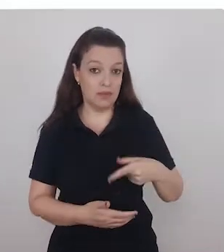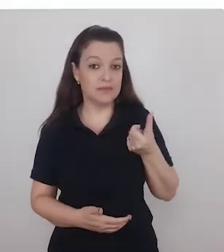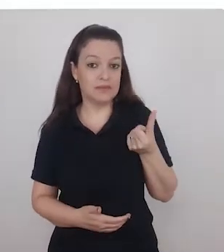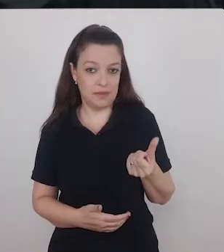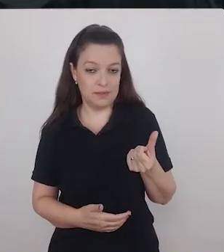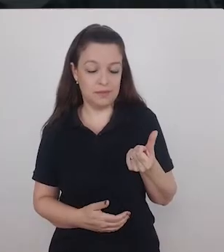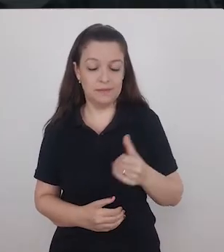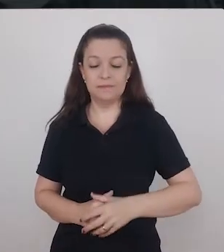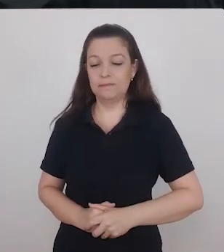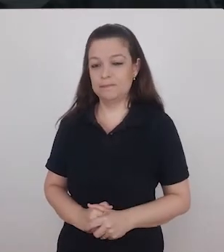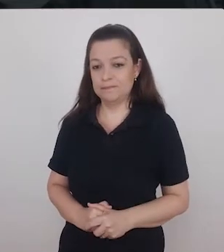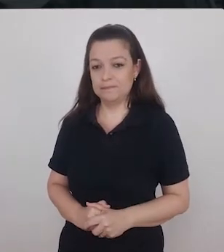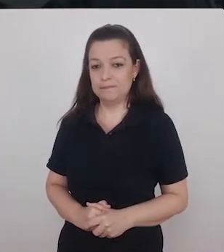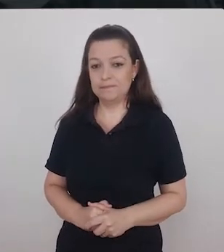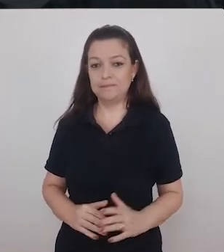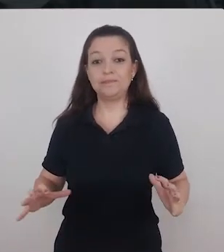6.